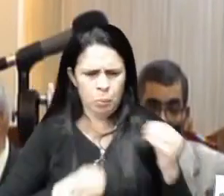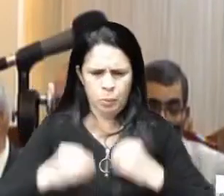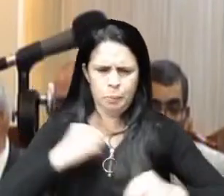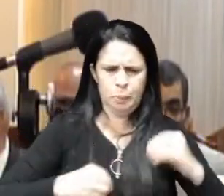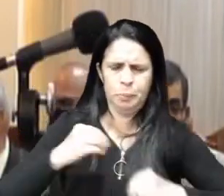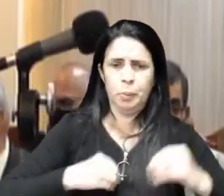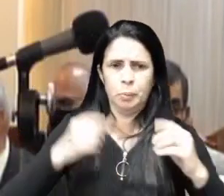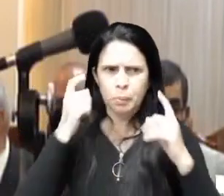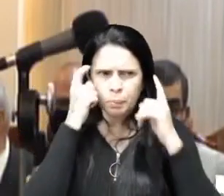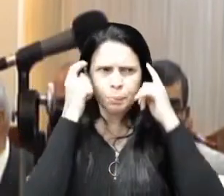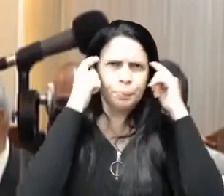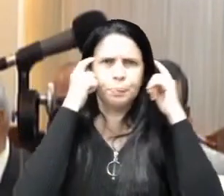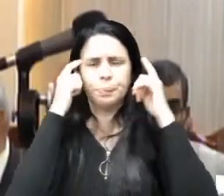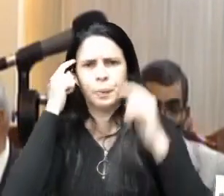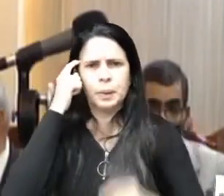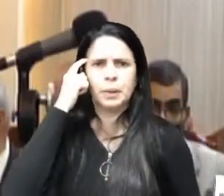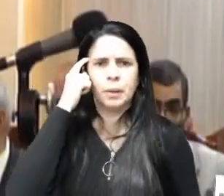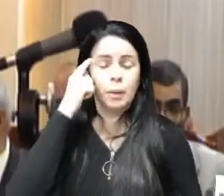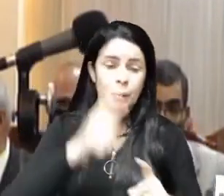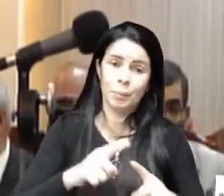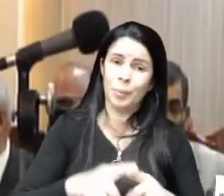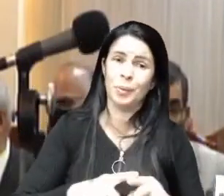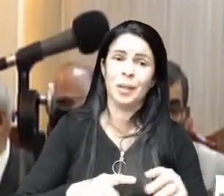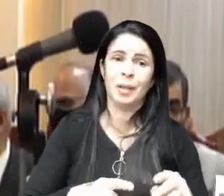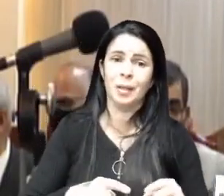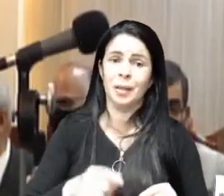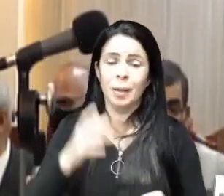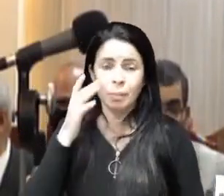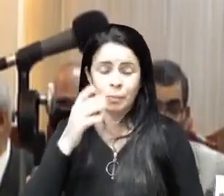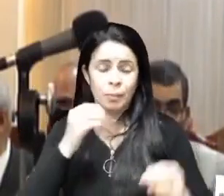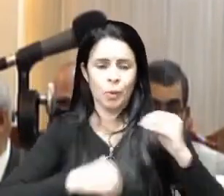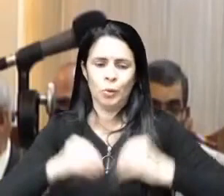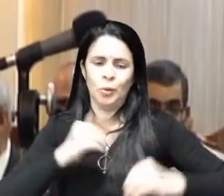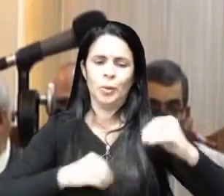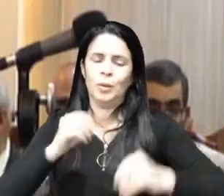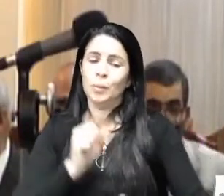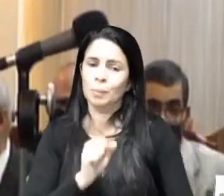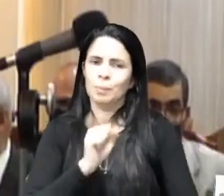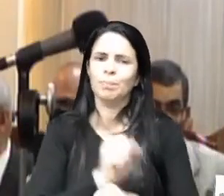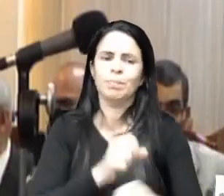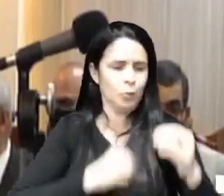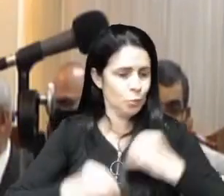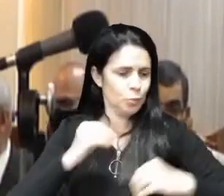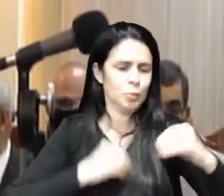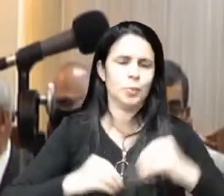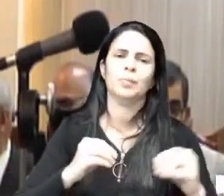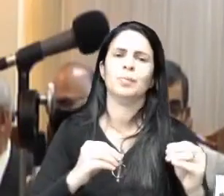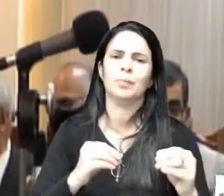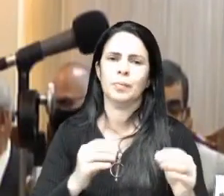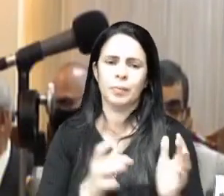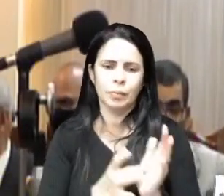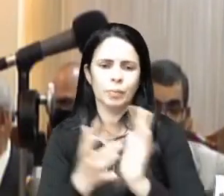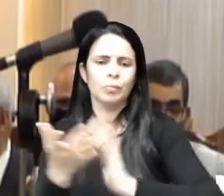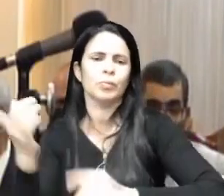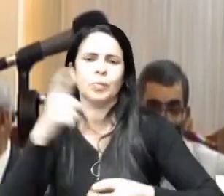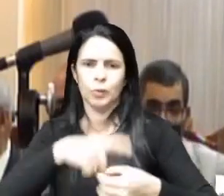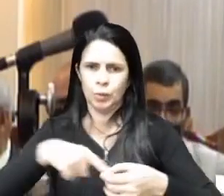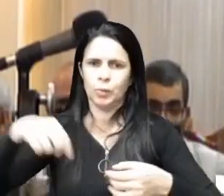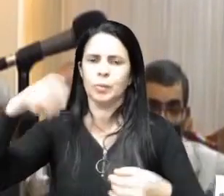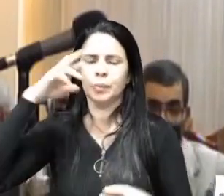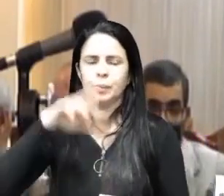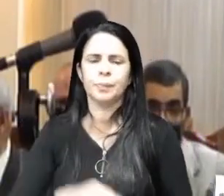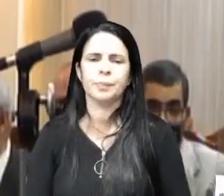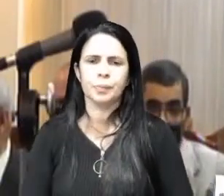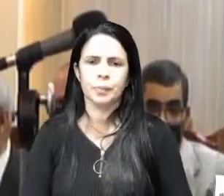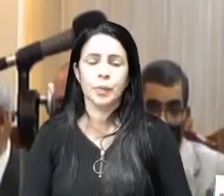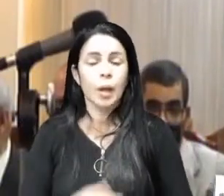Porque exatamente eles aguardavam ansiosamente a vinda gloriosa do Senhor.